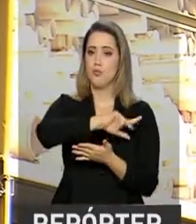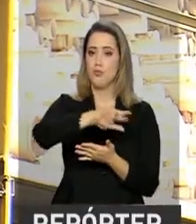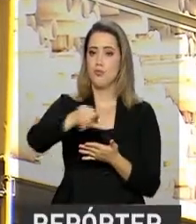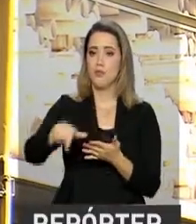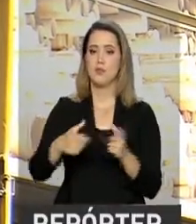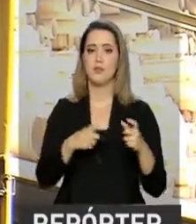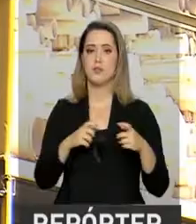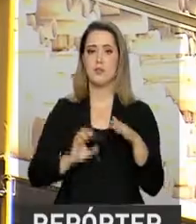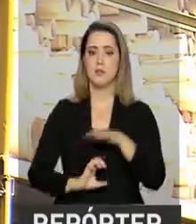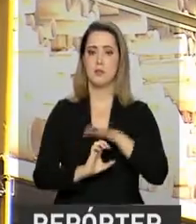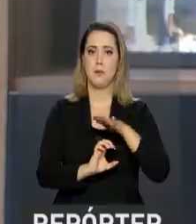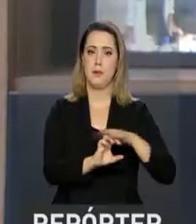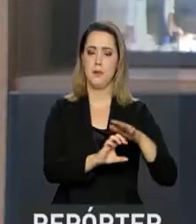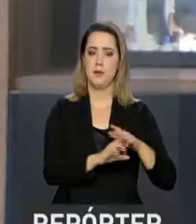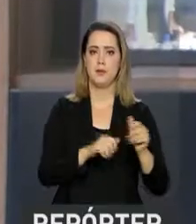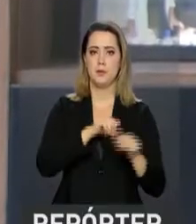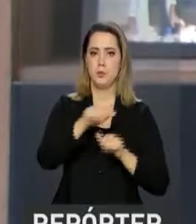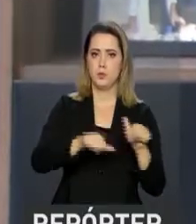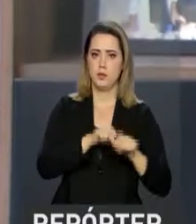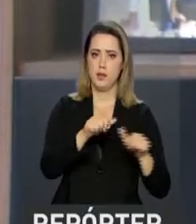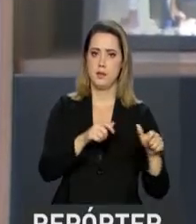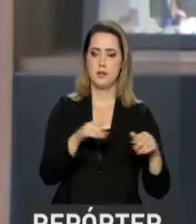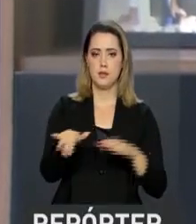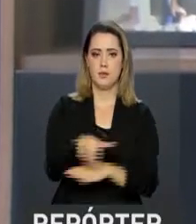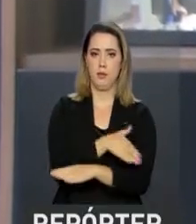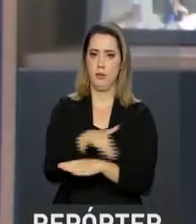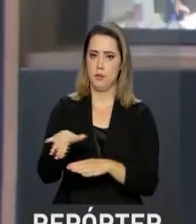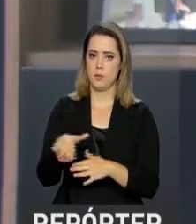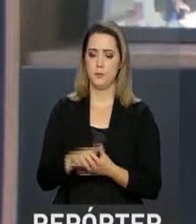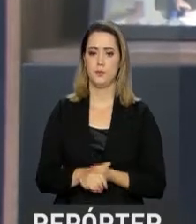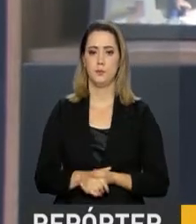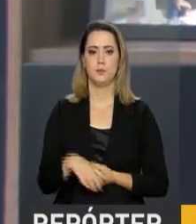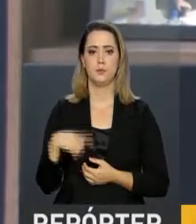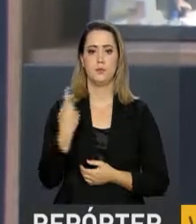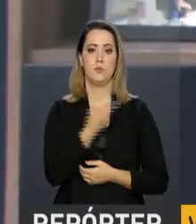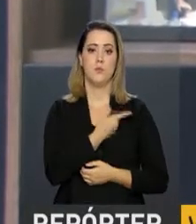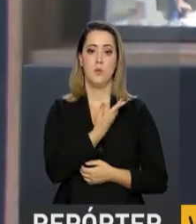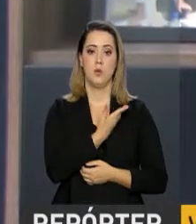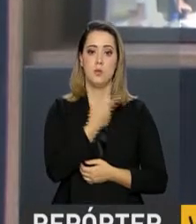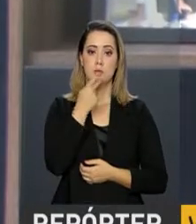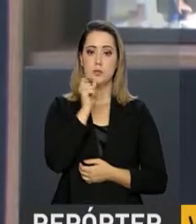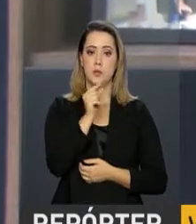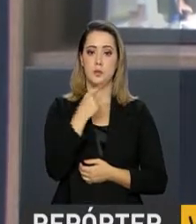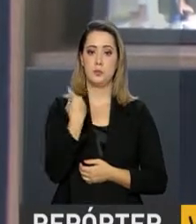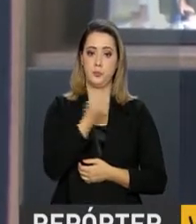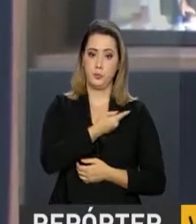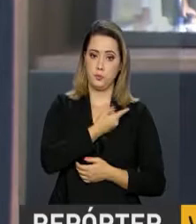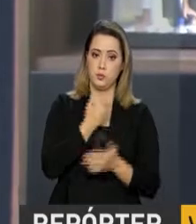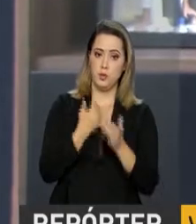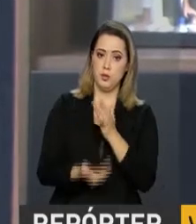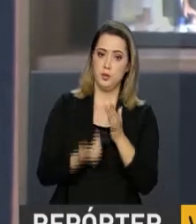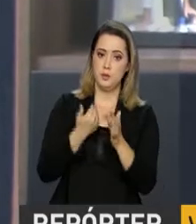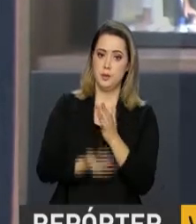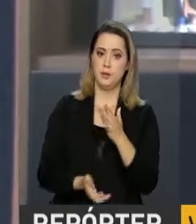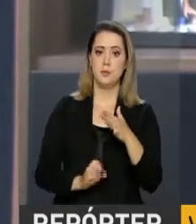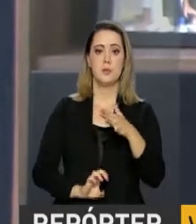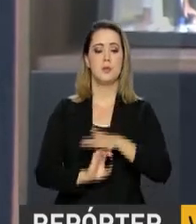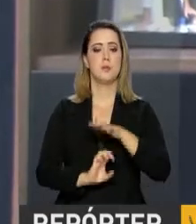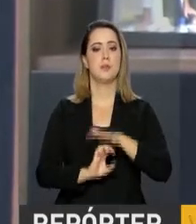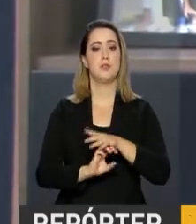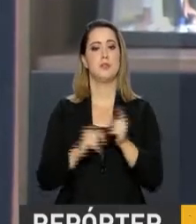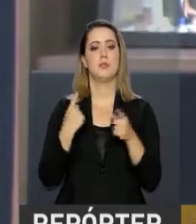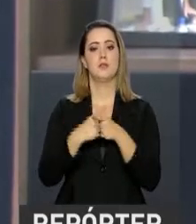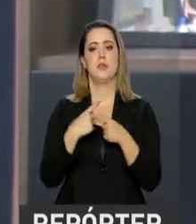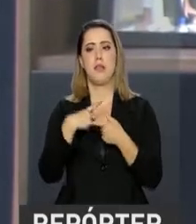para outros estados nós perdemos muitas empresas que saíram do distrito federal porque não temos